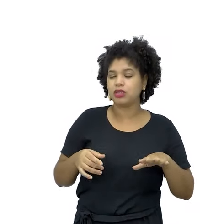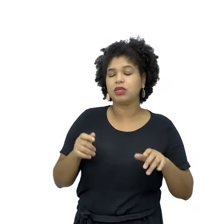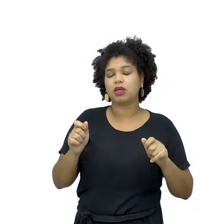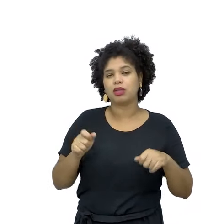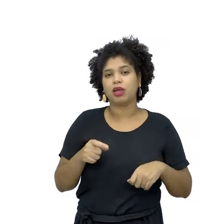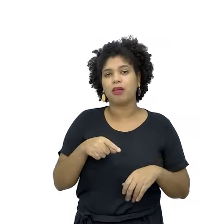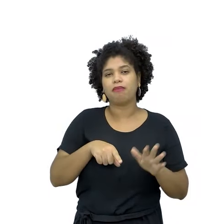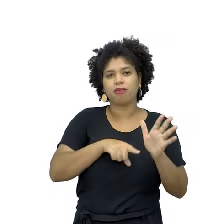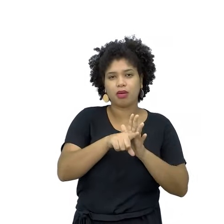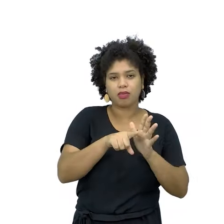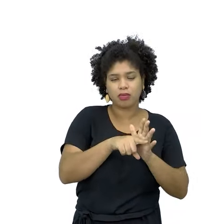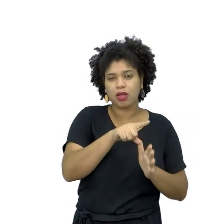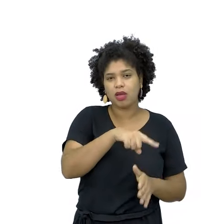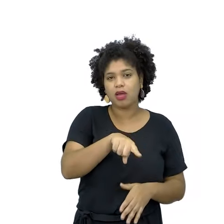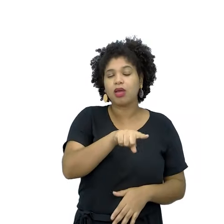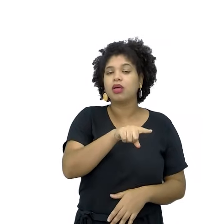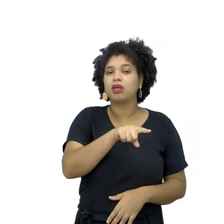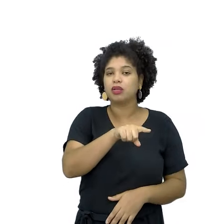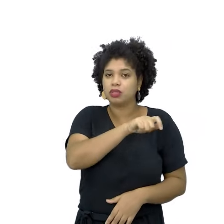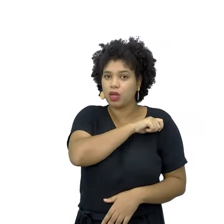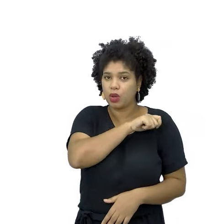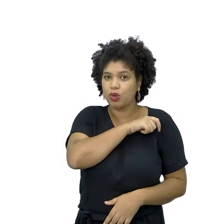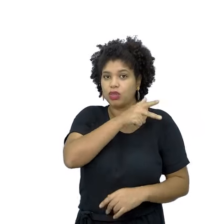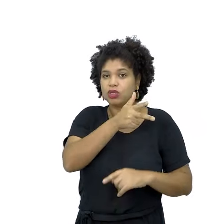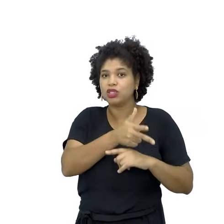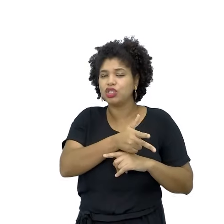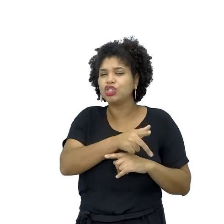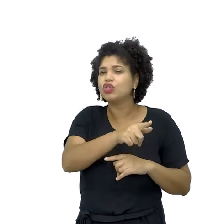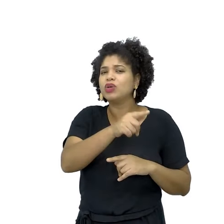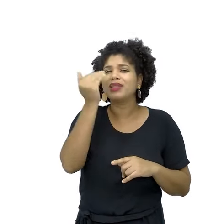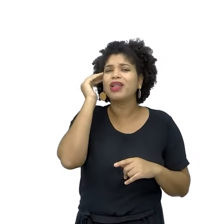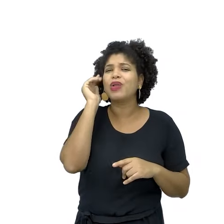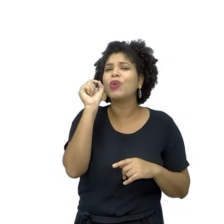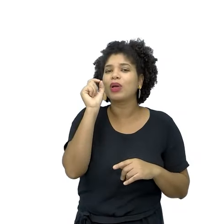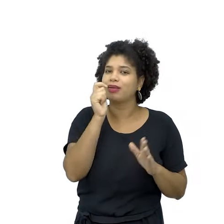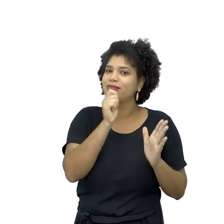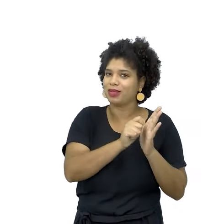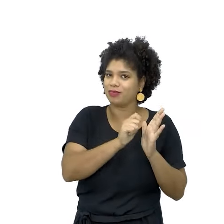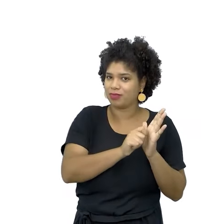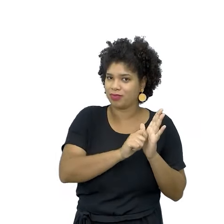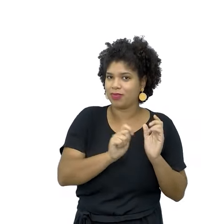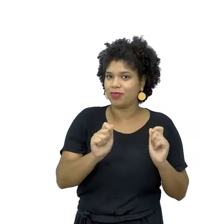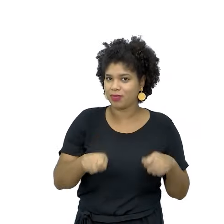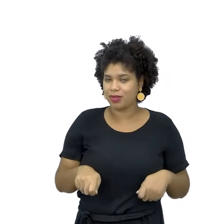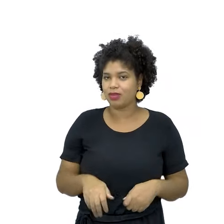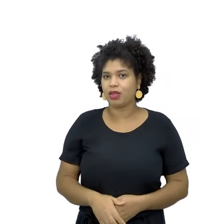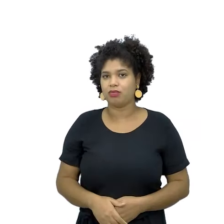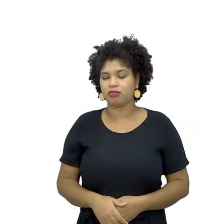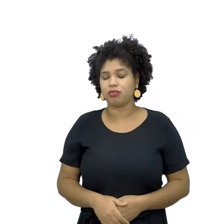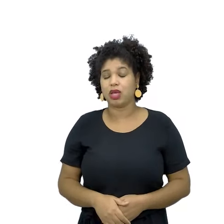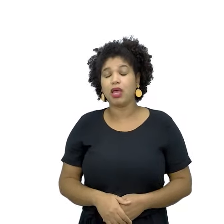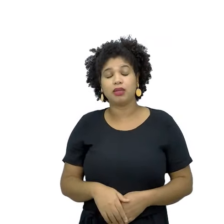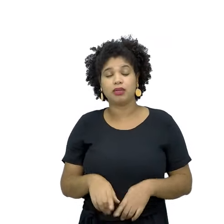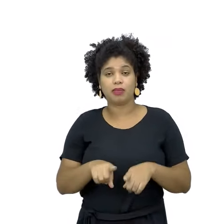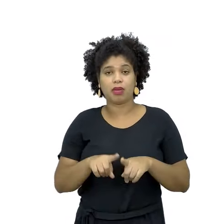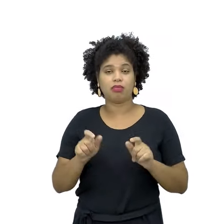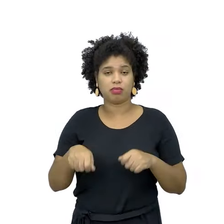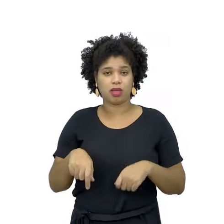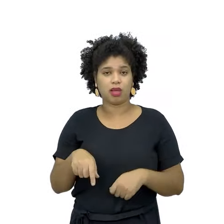alunos façam os registros desses vídeos, ora, ele pode fazer de outra maneira. Então, se o professor, de